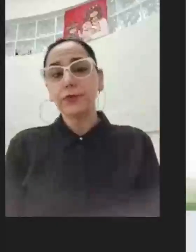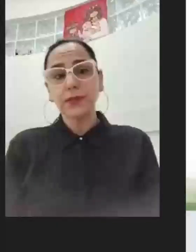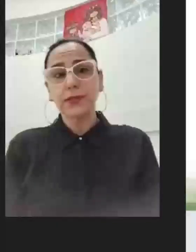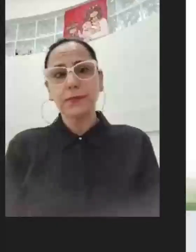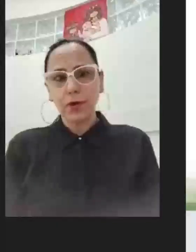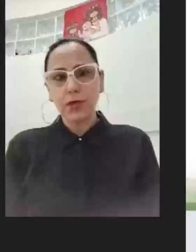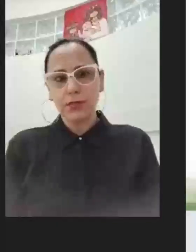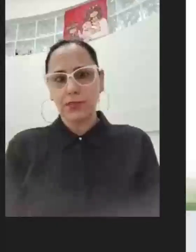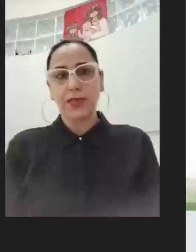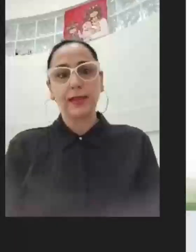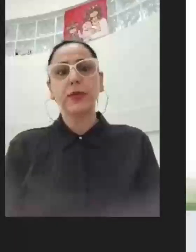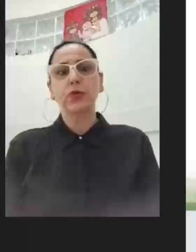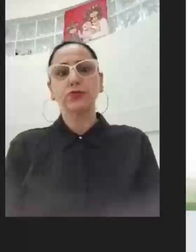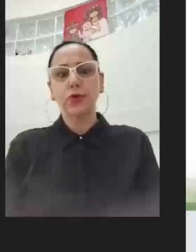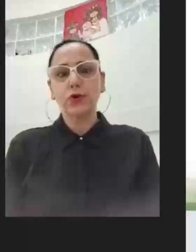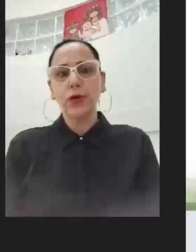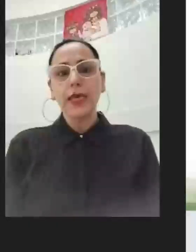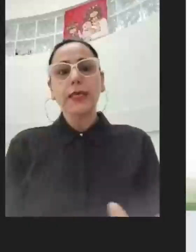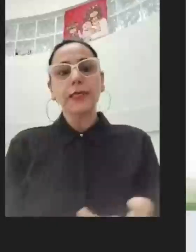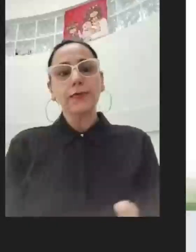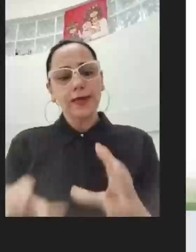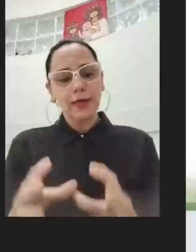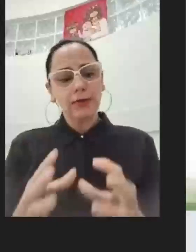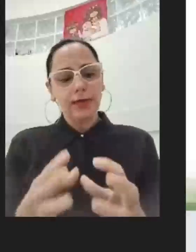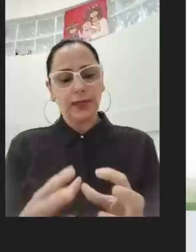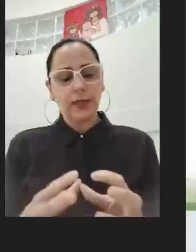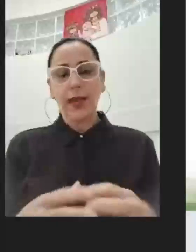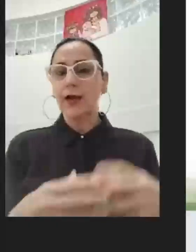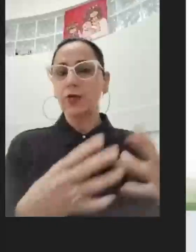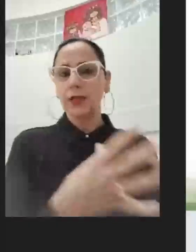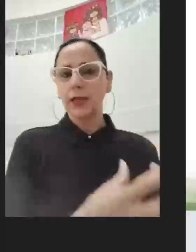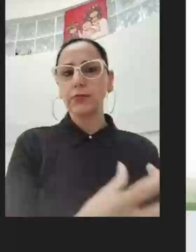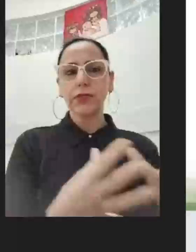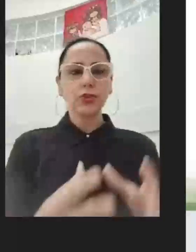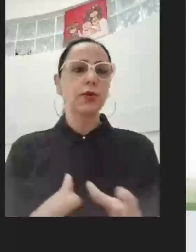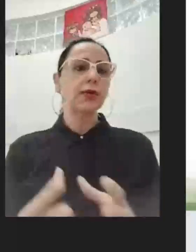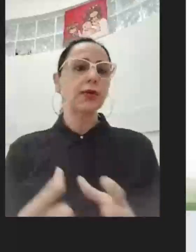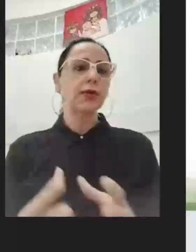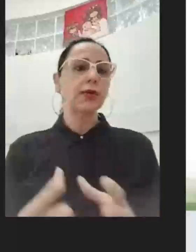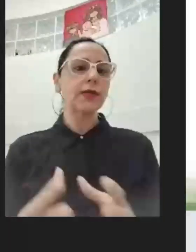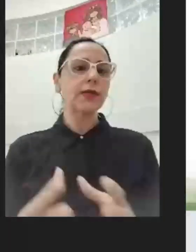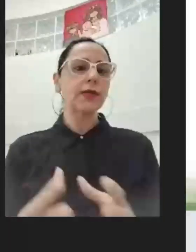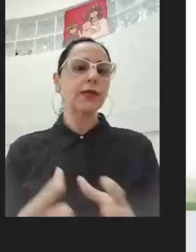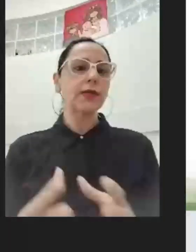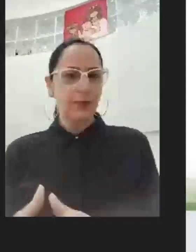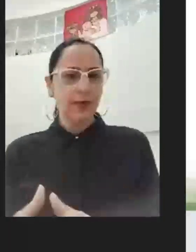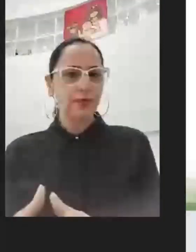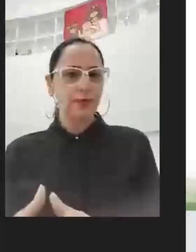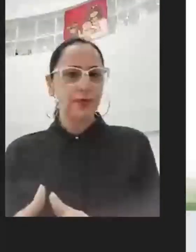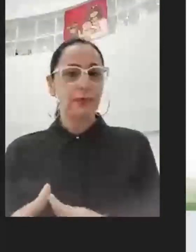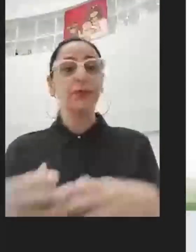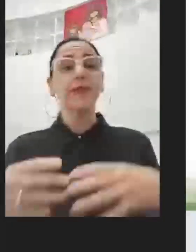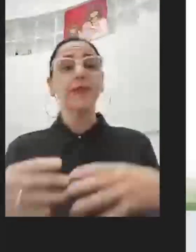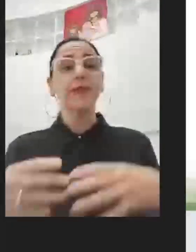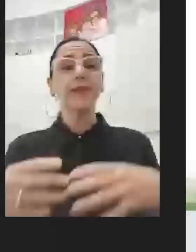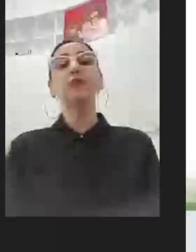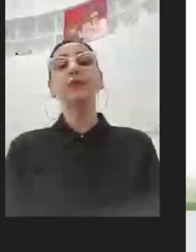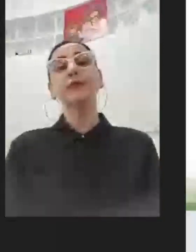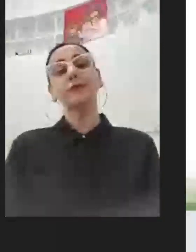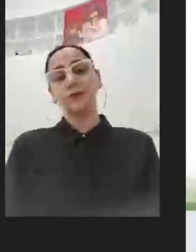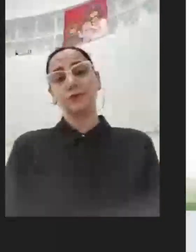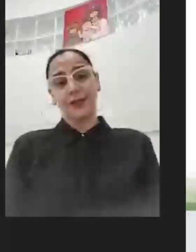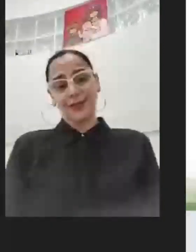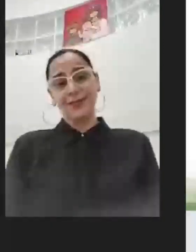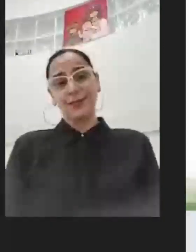feito tudo impecavelmente depois, e ela me contou. Então, aquilo ali acolheu e deixou ela segura. E os pais